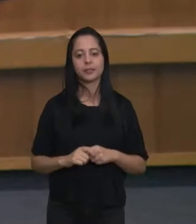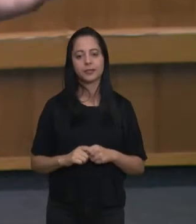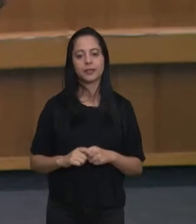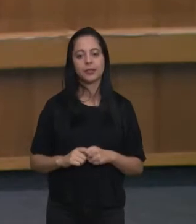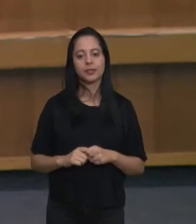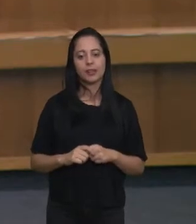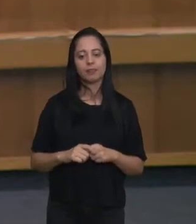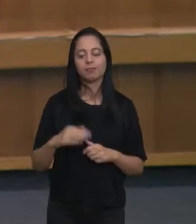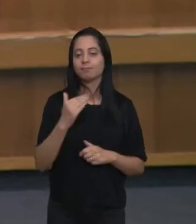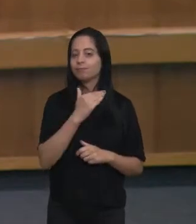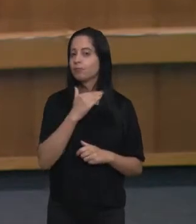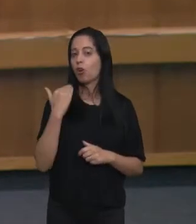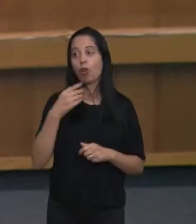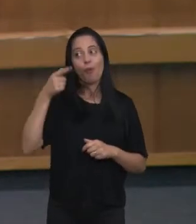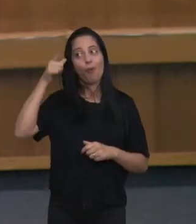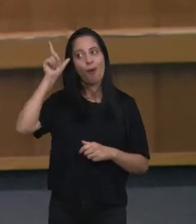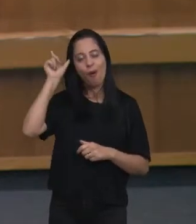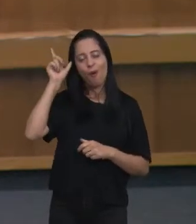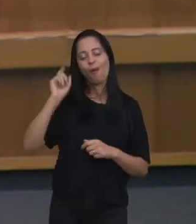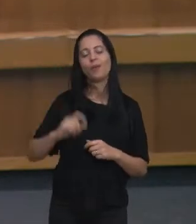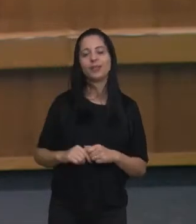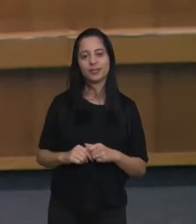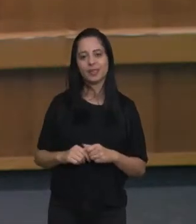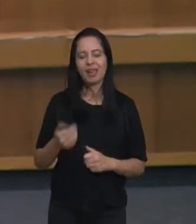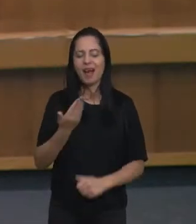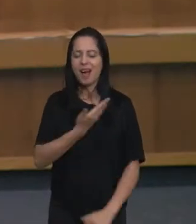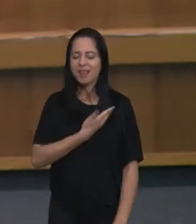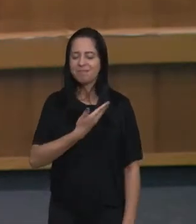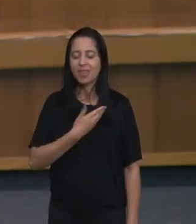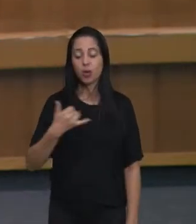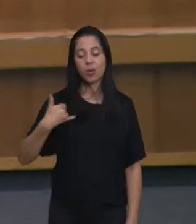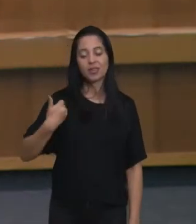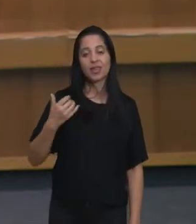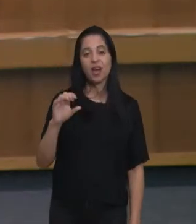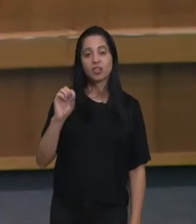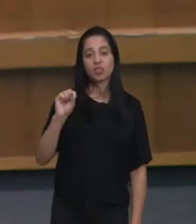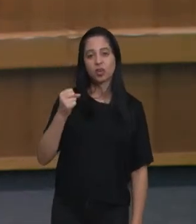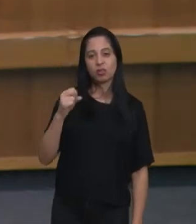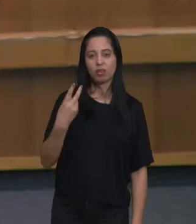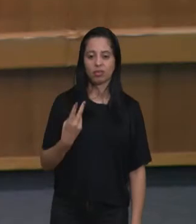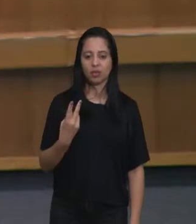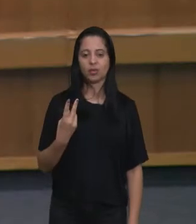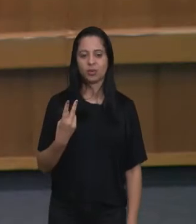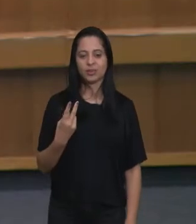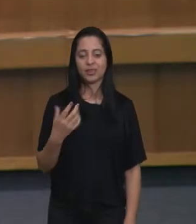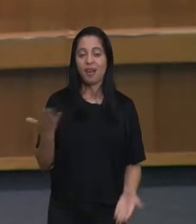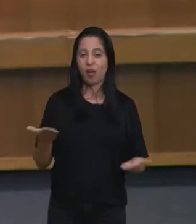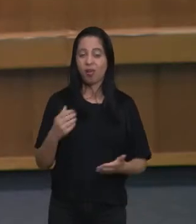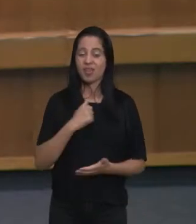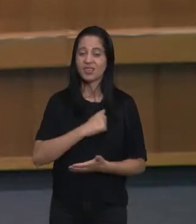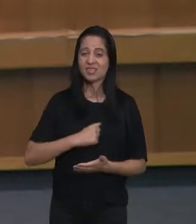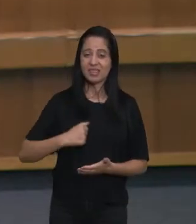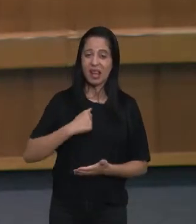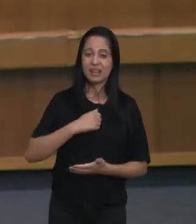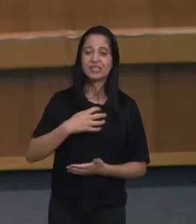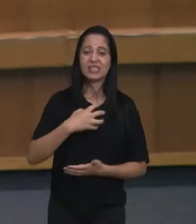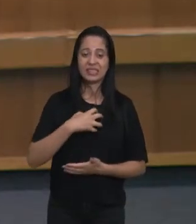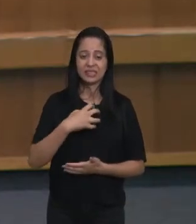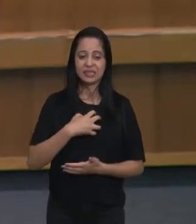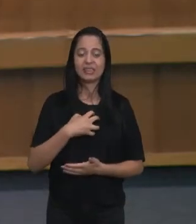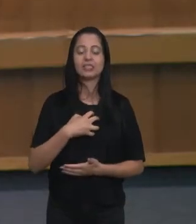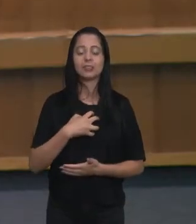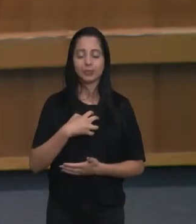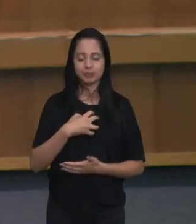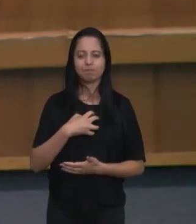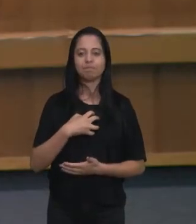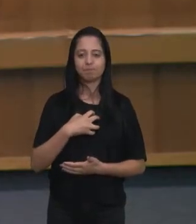Indústrias, faleceu ontem, um grande amigo, 82 anos, e vai deixar muita saudade. Então, os nossos